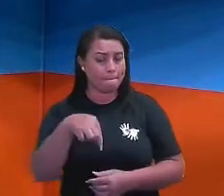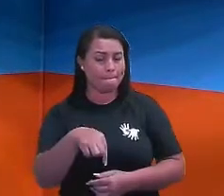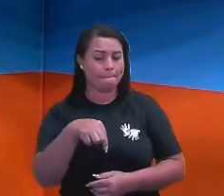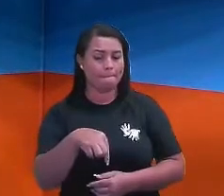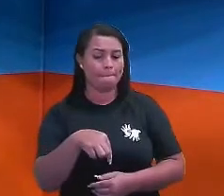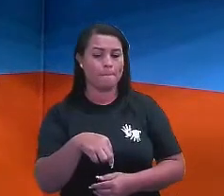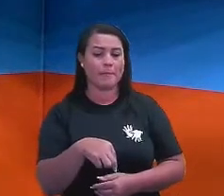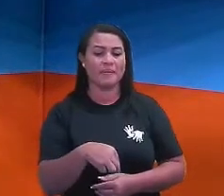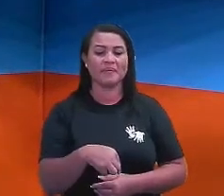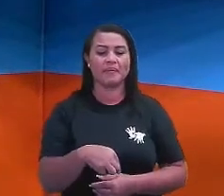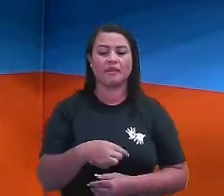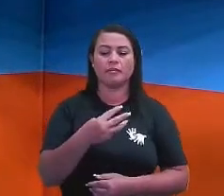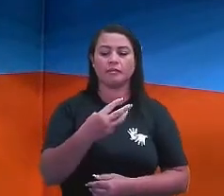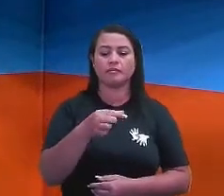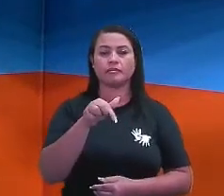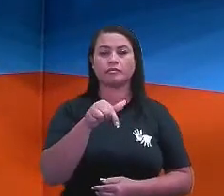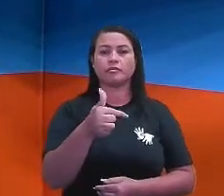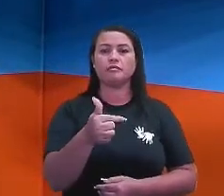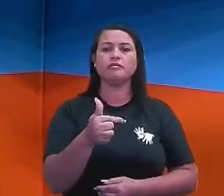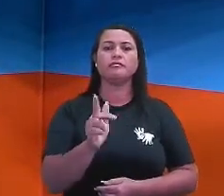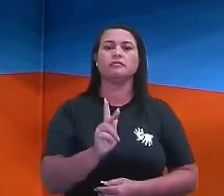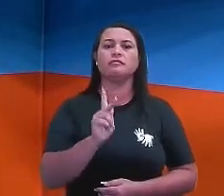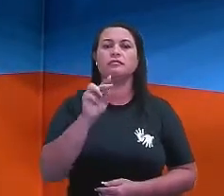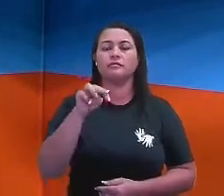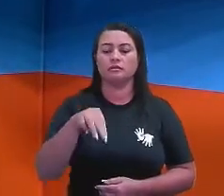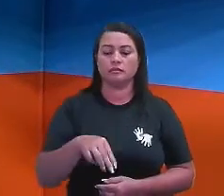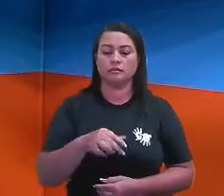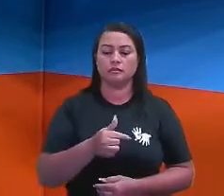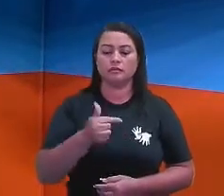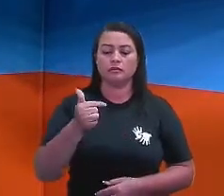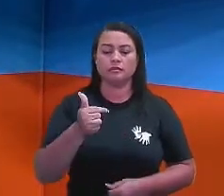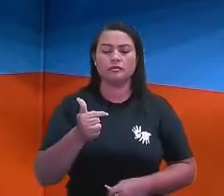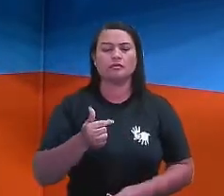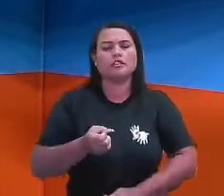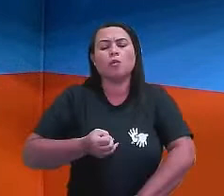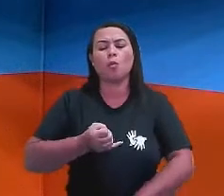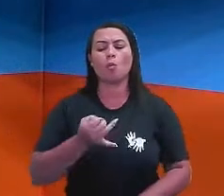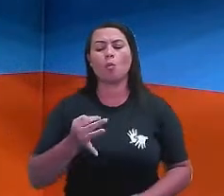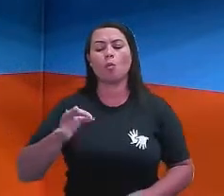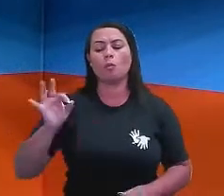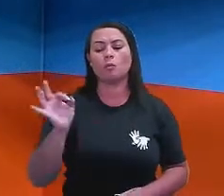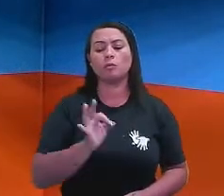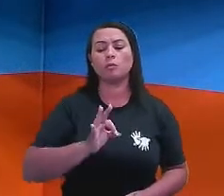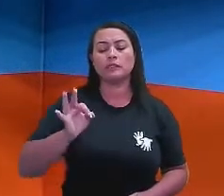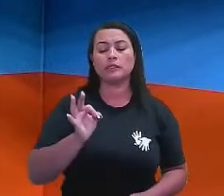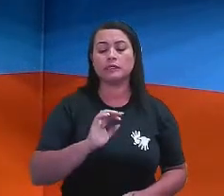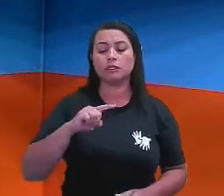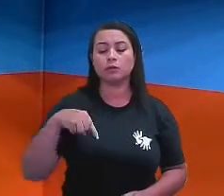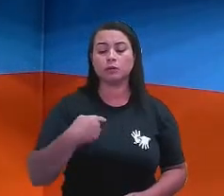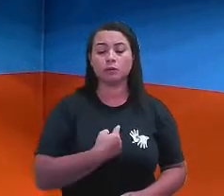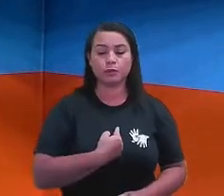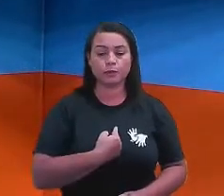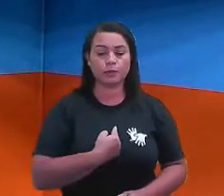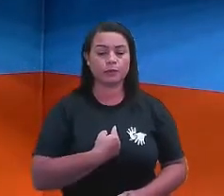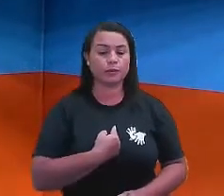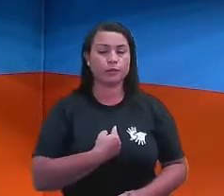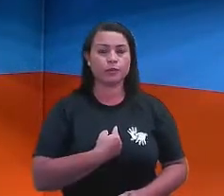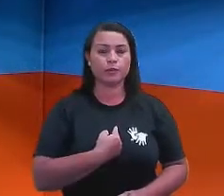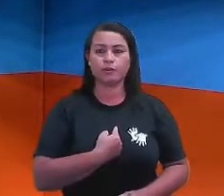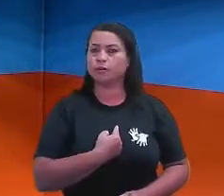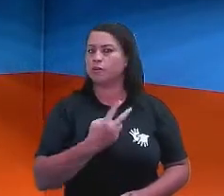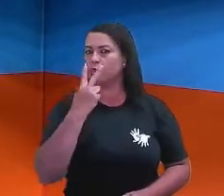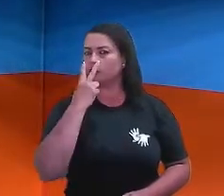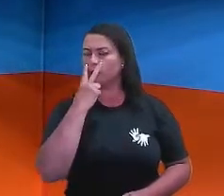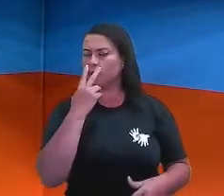município, 372 quilômetros quadrados. Então, que porcentagem é o nosso município hoje em relação